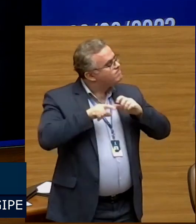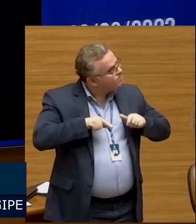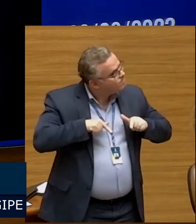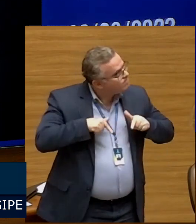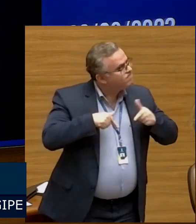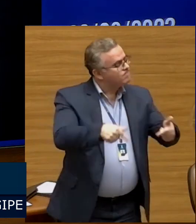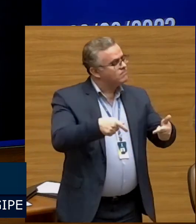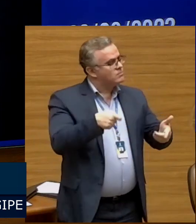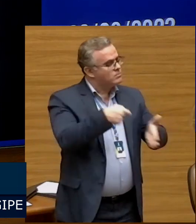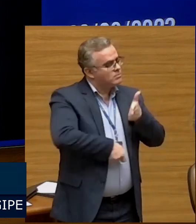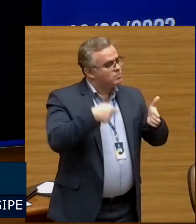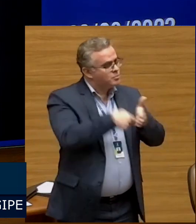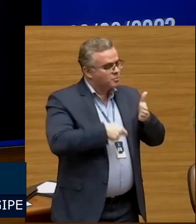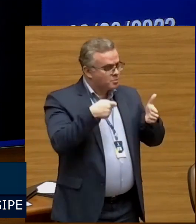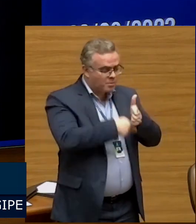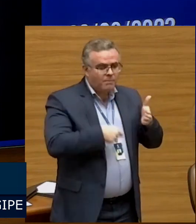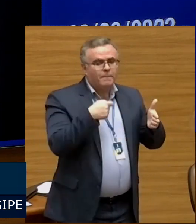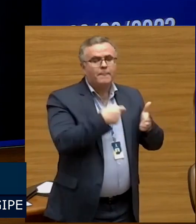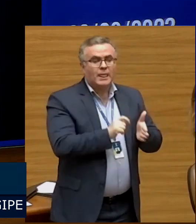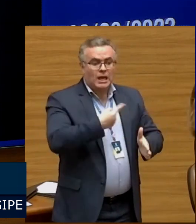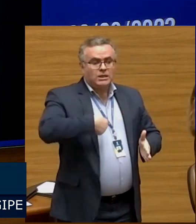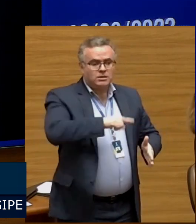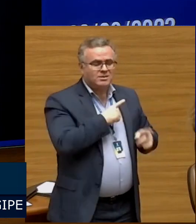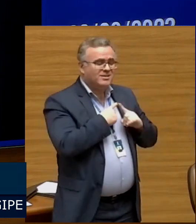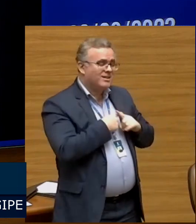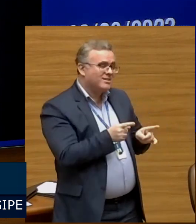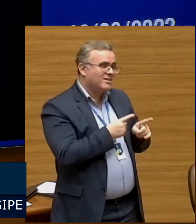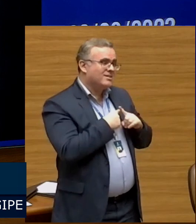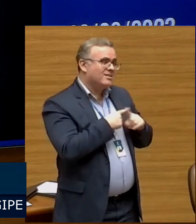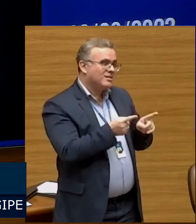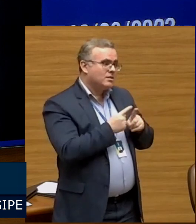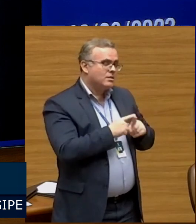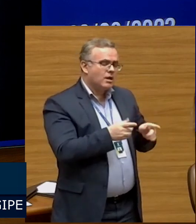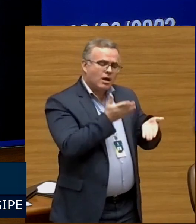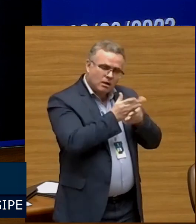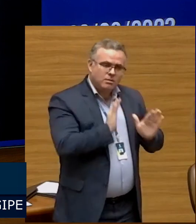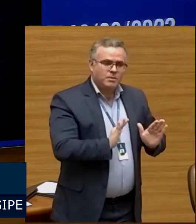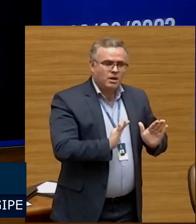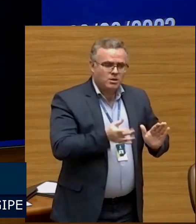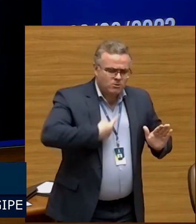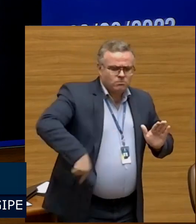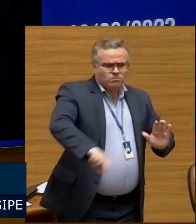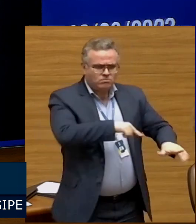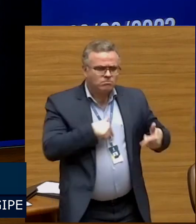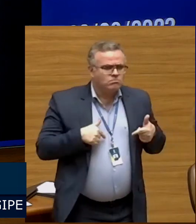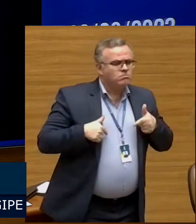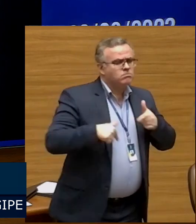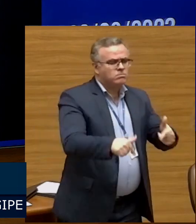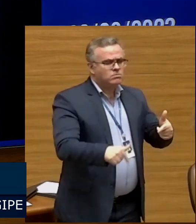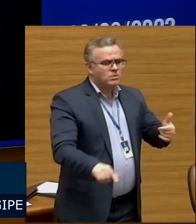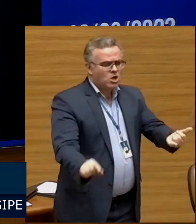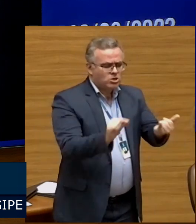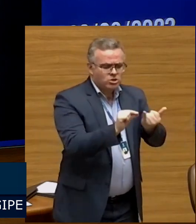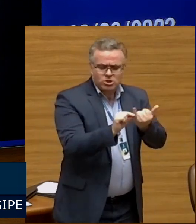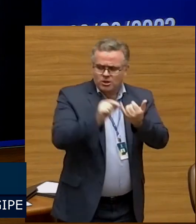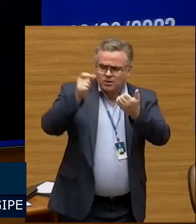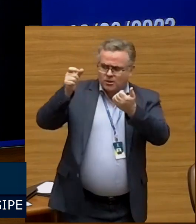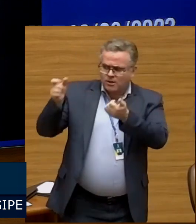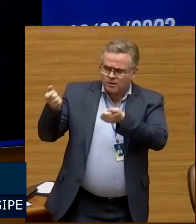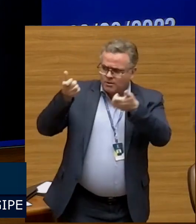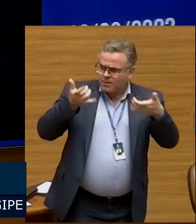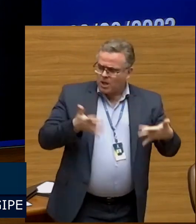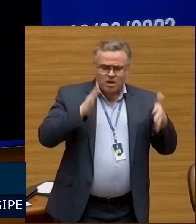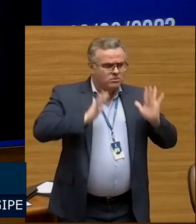de reclamar, partamos para a ação e contamos com essa casa, como a Gislane falou, como